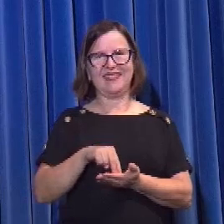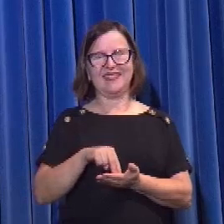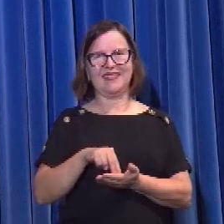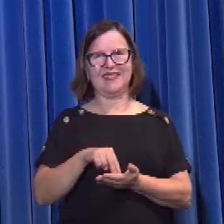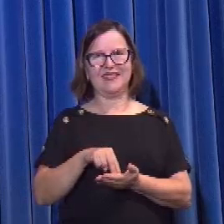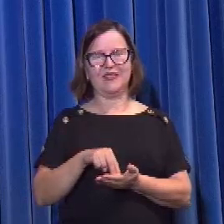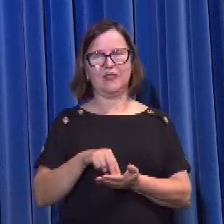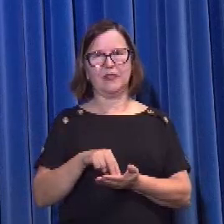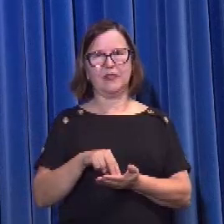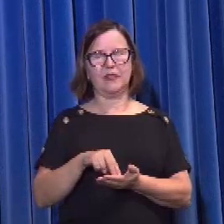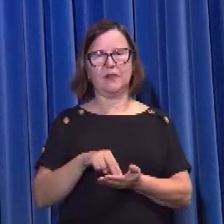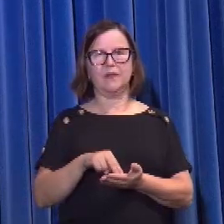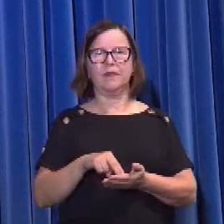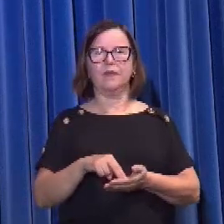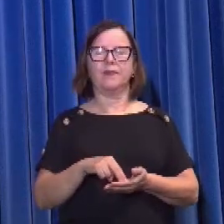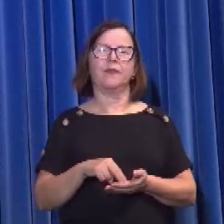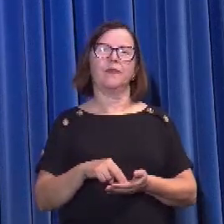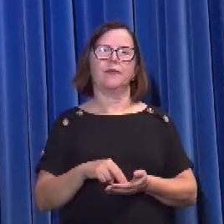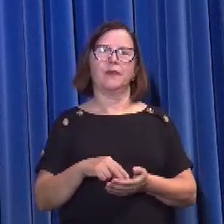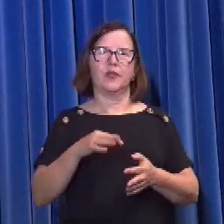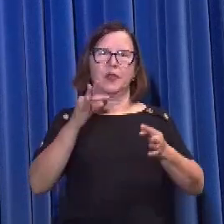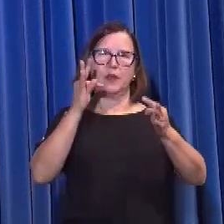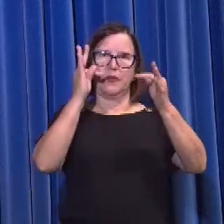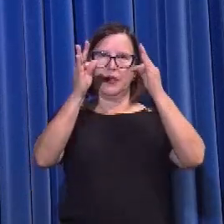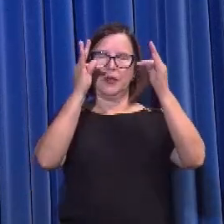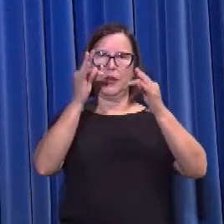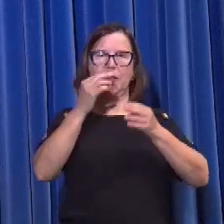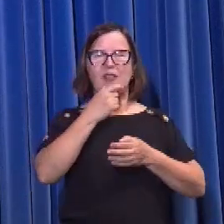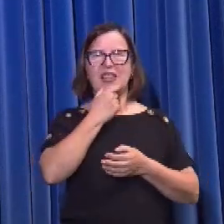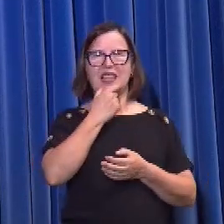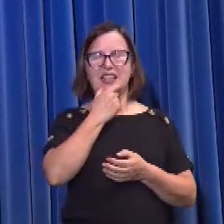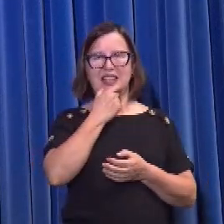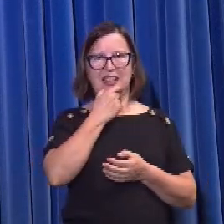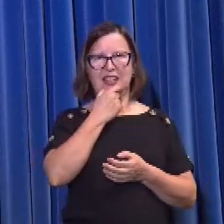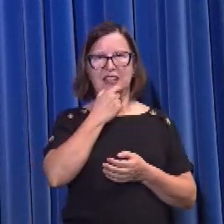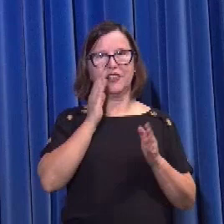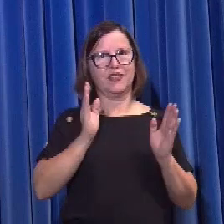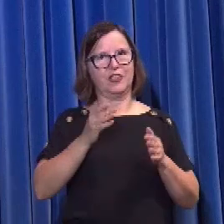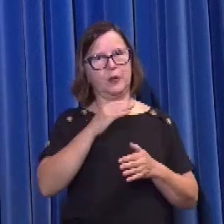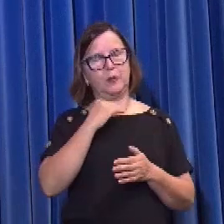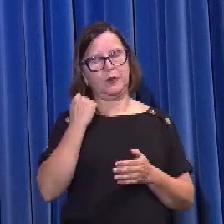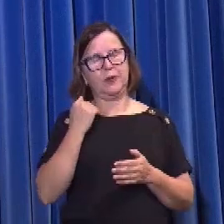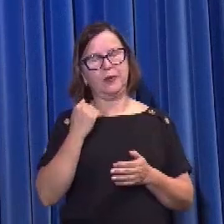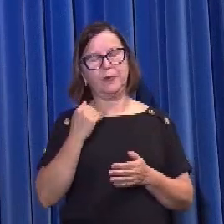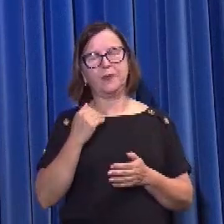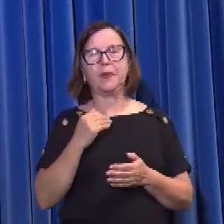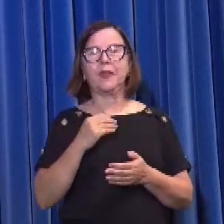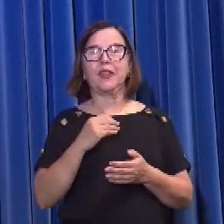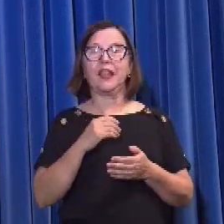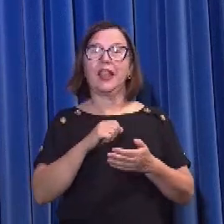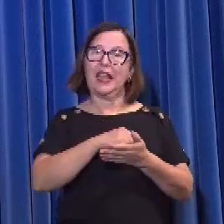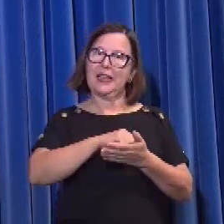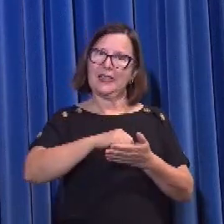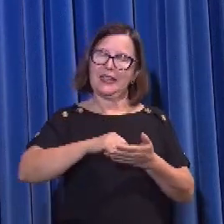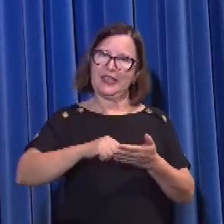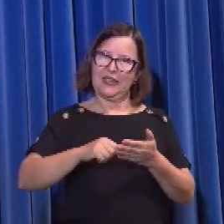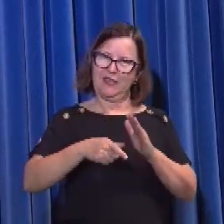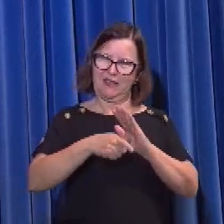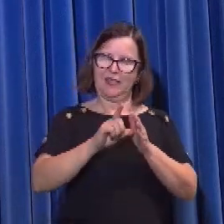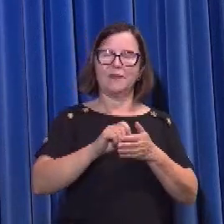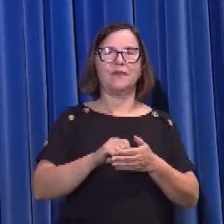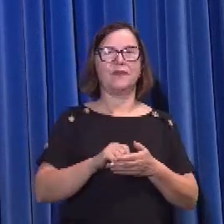John Stott, um teólogo inglês, já falecido, ele escreveu, abre aspas,